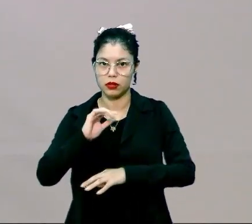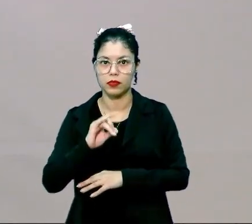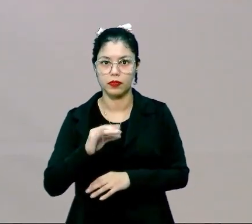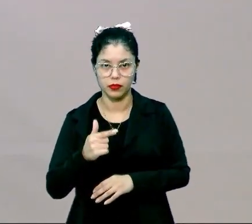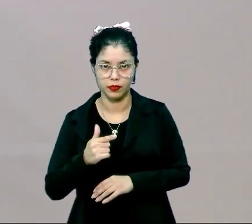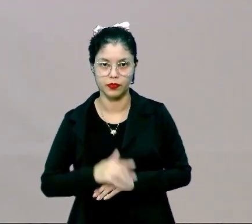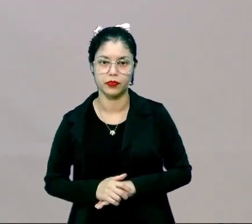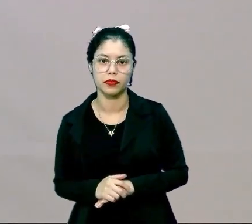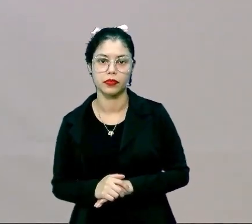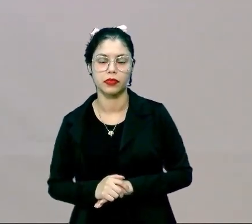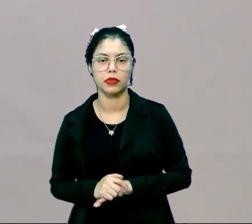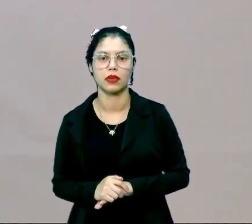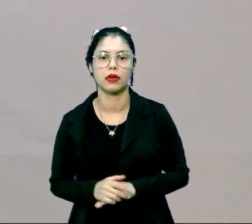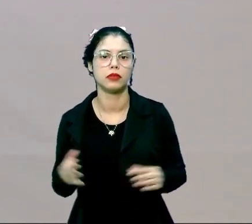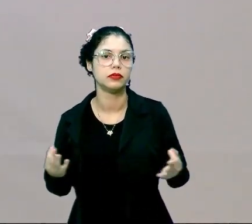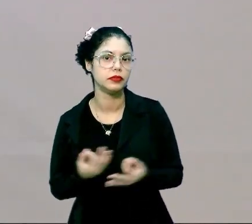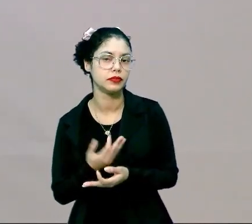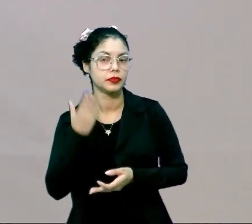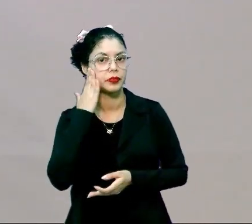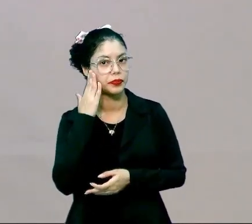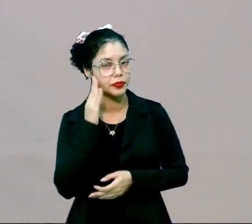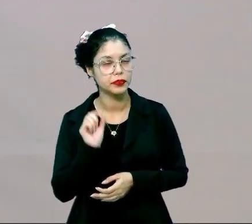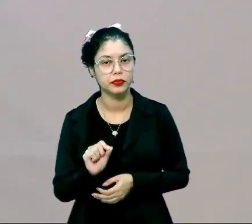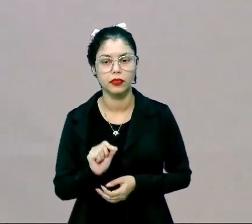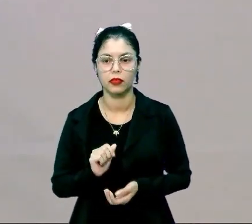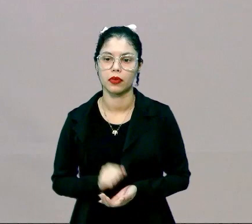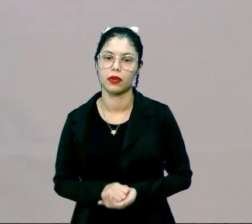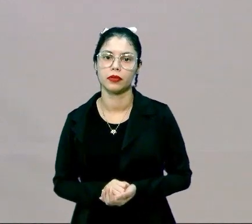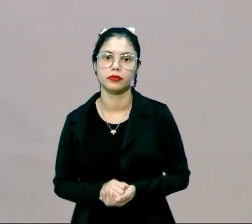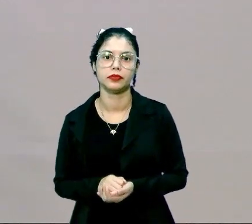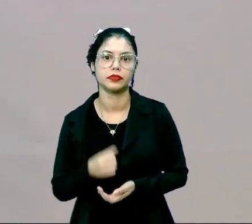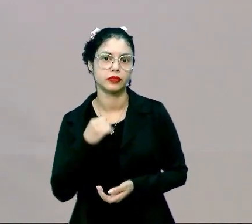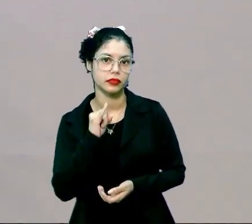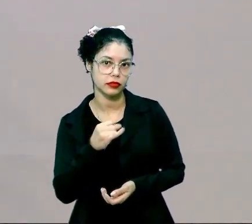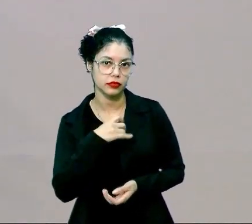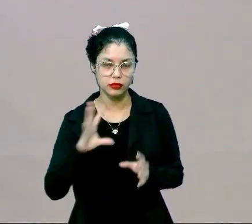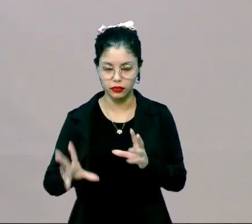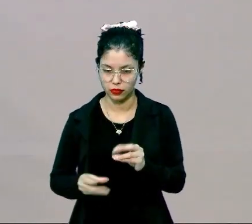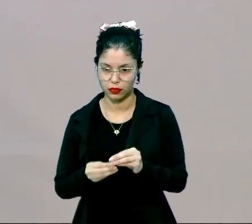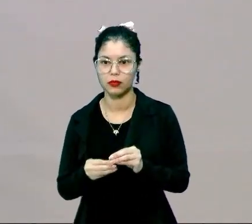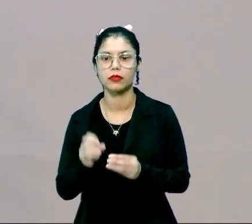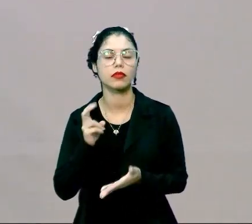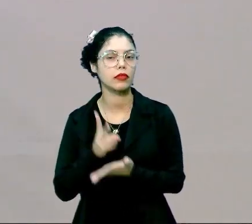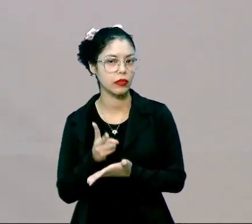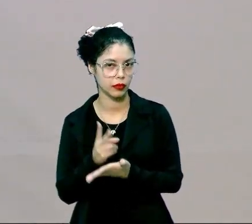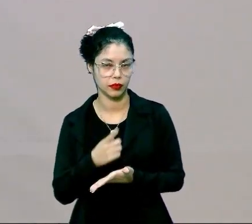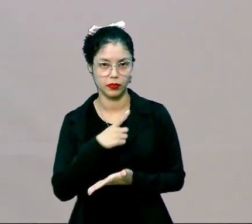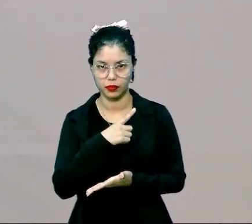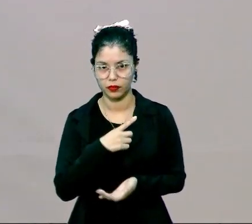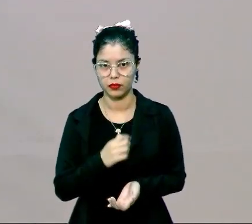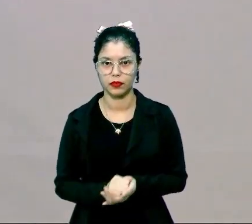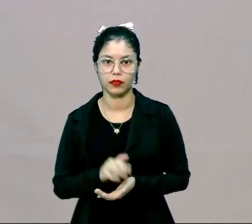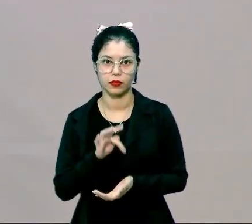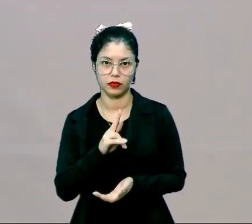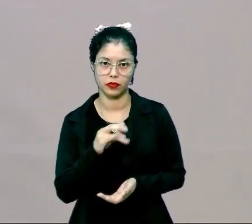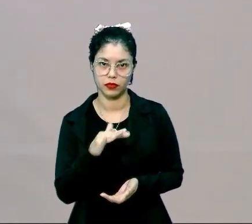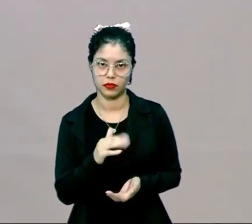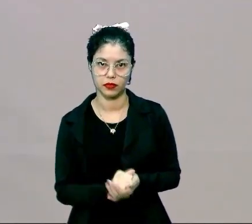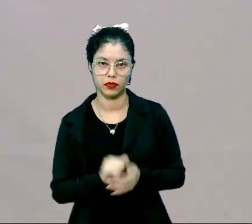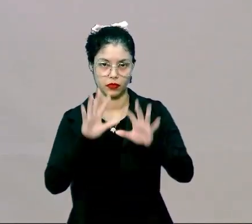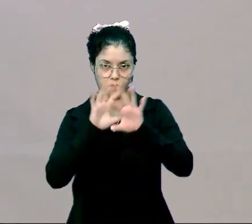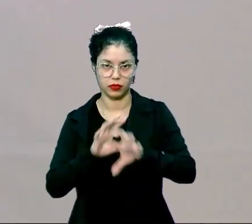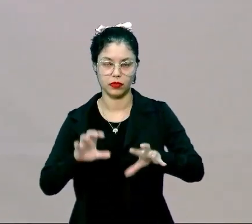carbônico, perfeito? Então eu tenho que entender isso, tá? Se eu tenho uma combustão completa, eu sempre vou ter a formação de